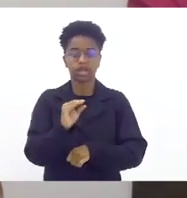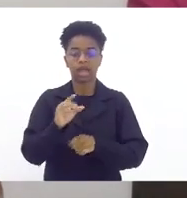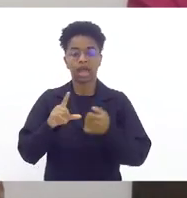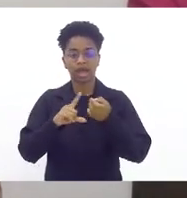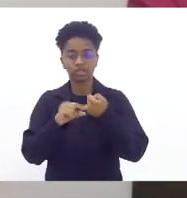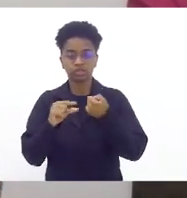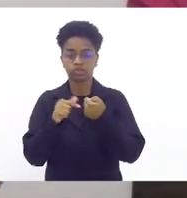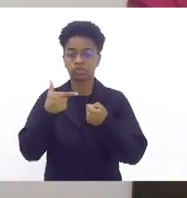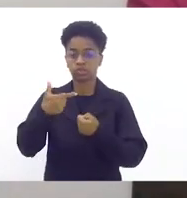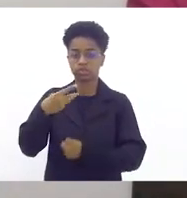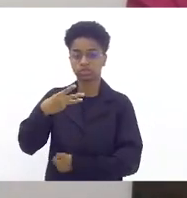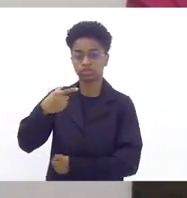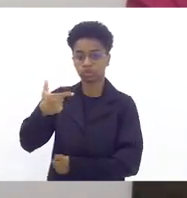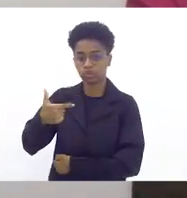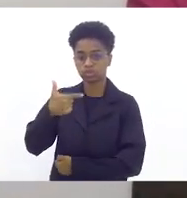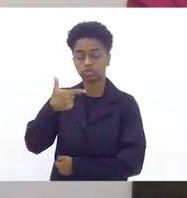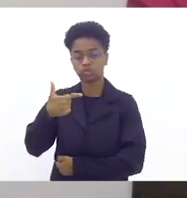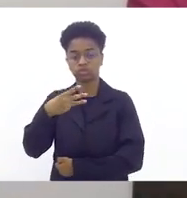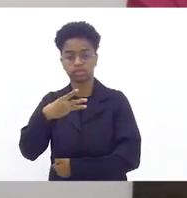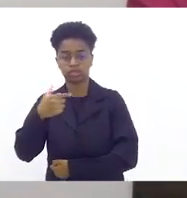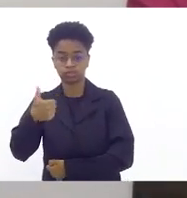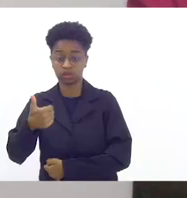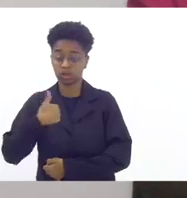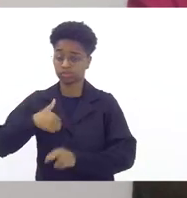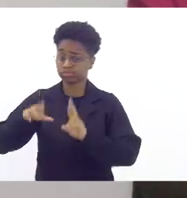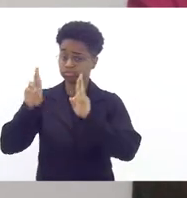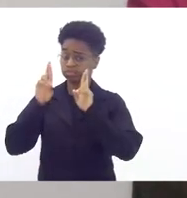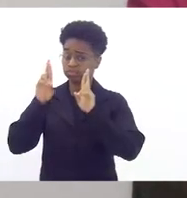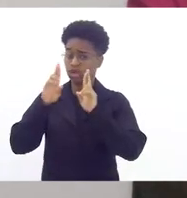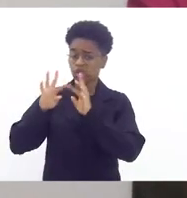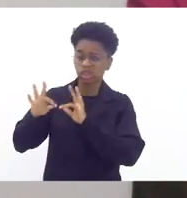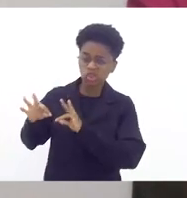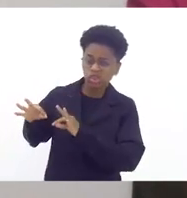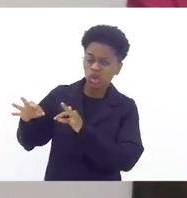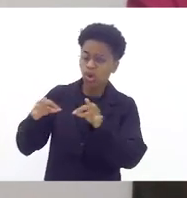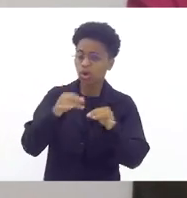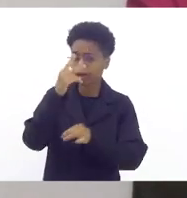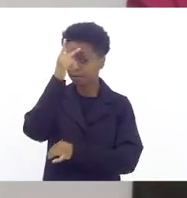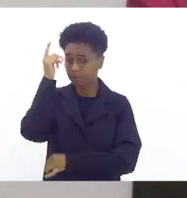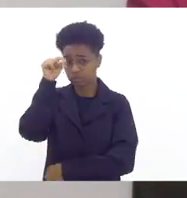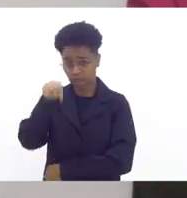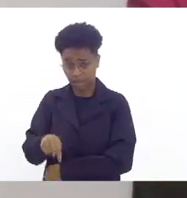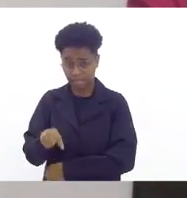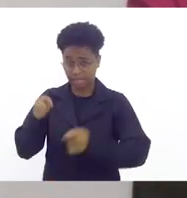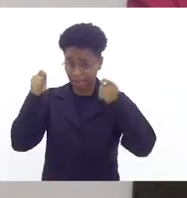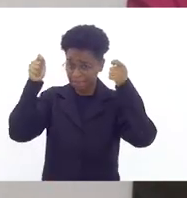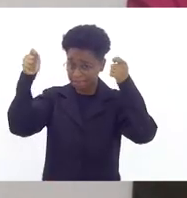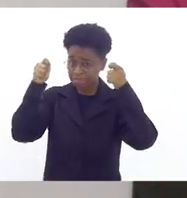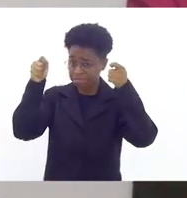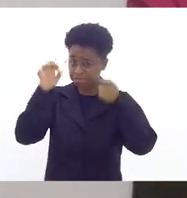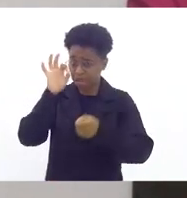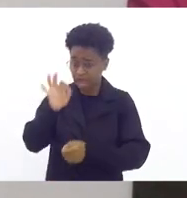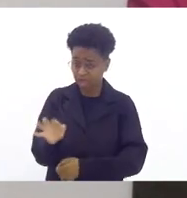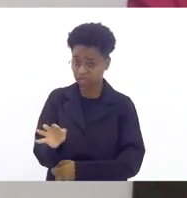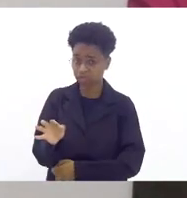e 231 e que eu espero que todas as pessoas aqui que são militantes